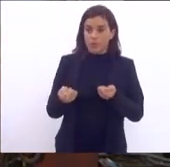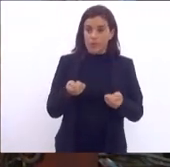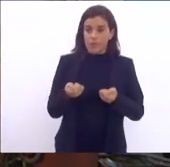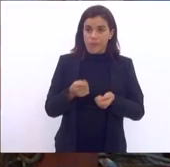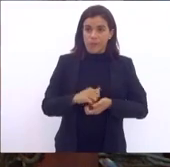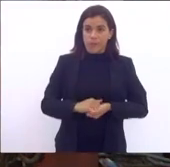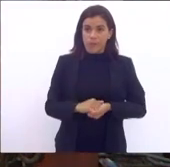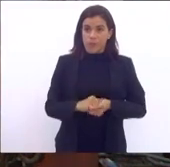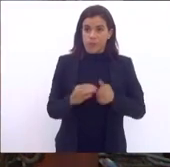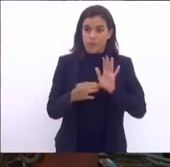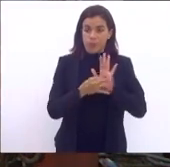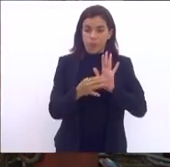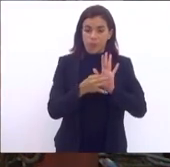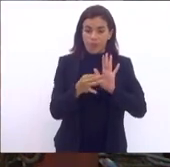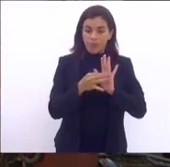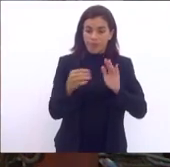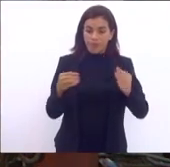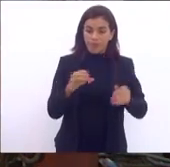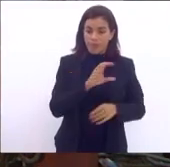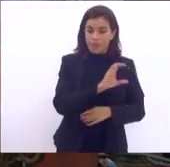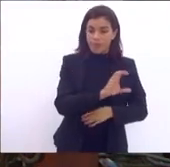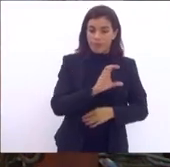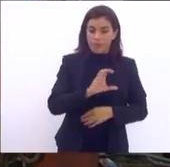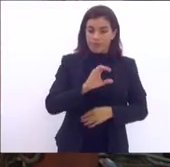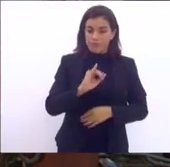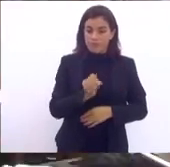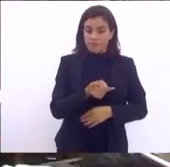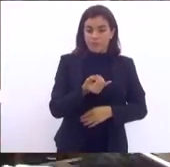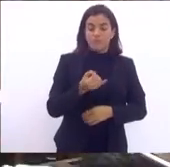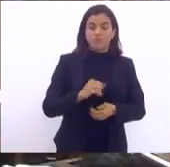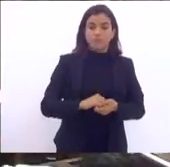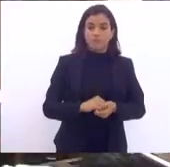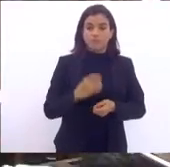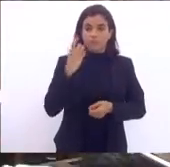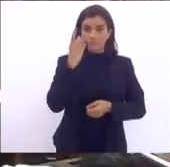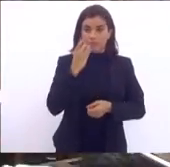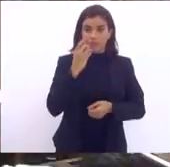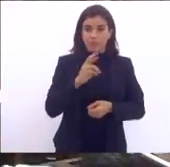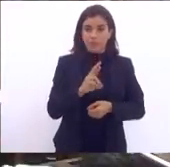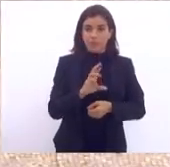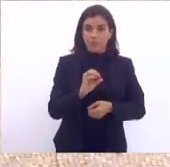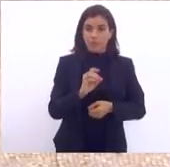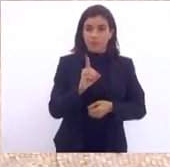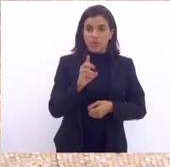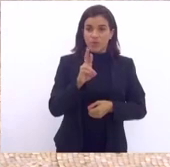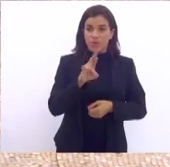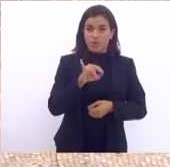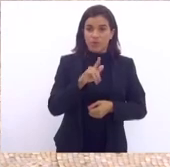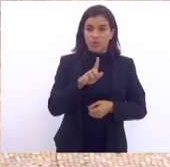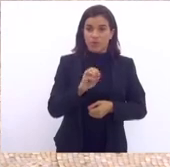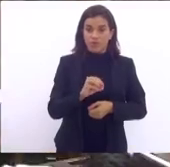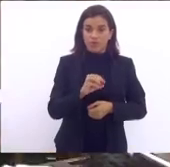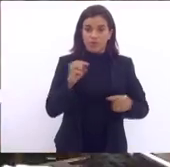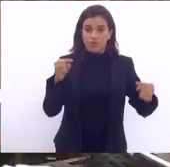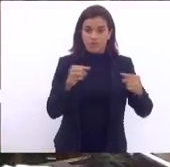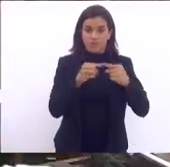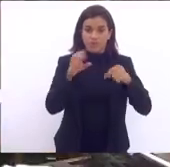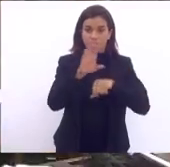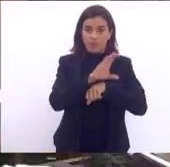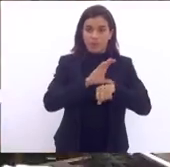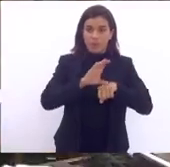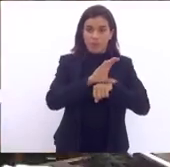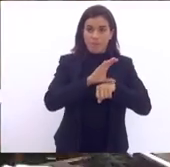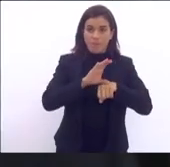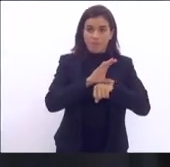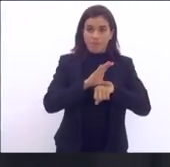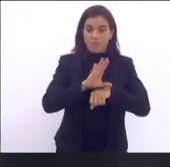Comissão de Constituição e Justiça, deputado Rodrigo Amorim. Senhor presidente, pela constitucionalidade. Senhor presidente, deixa